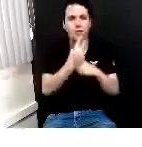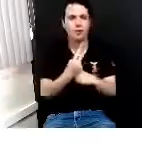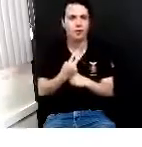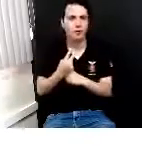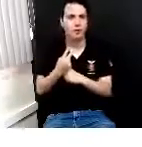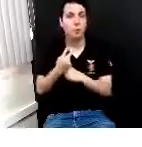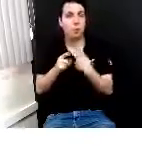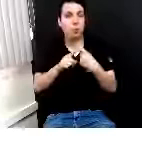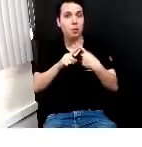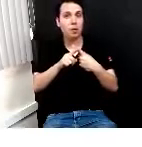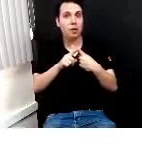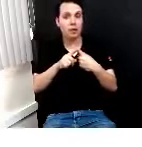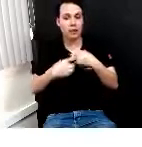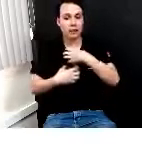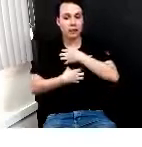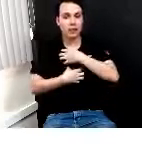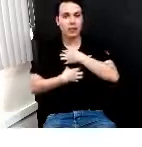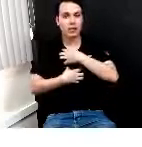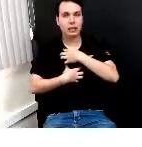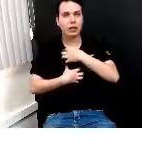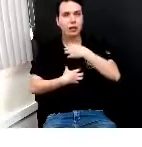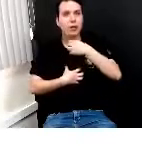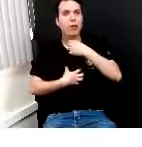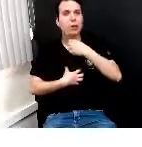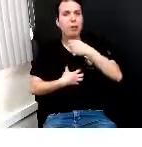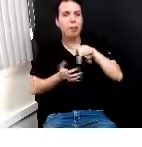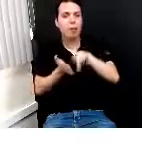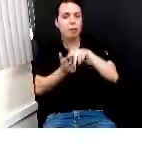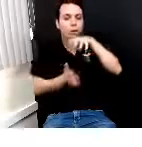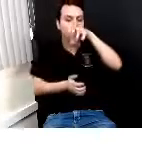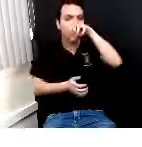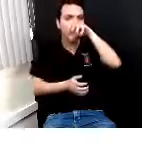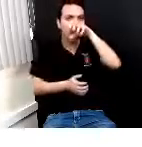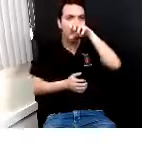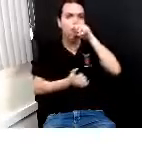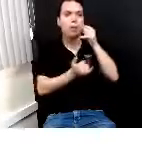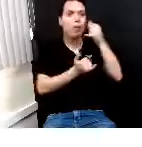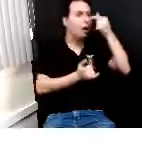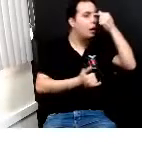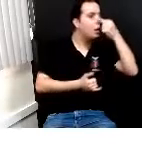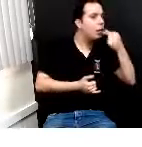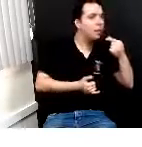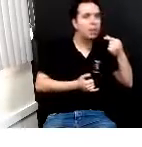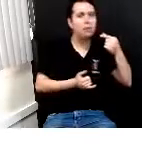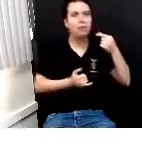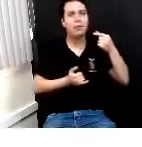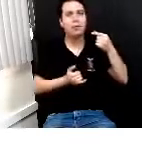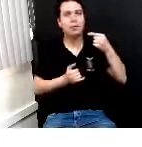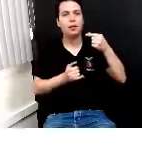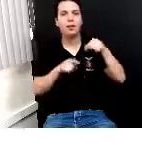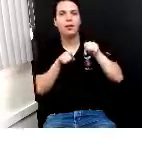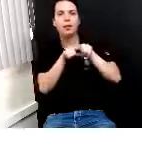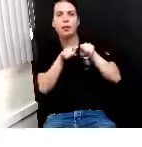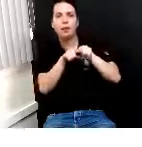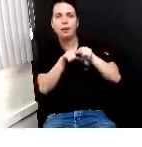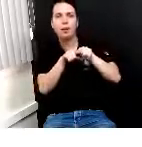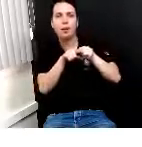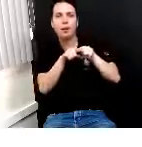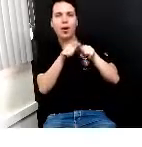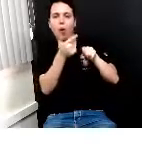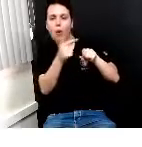pois os sintomas respiratórios são comuns à gripe, aos resfriados e aos outros